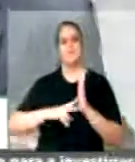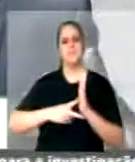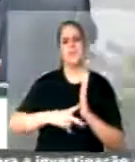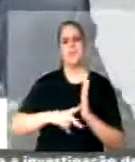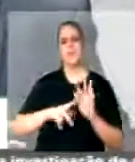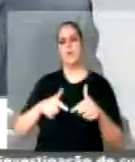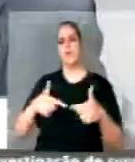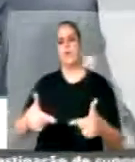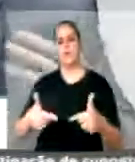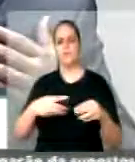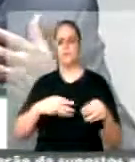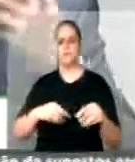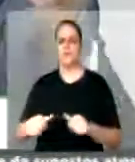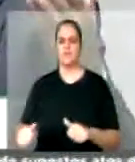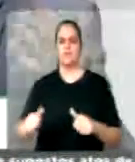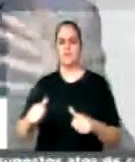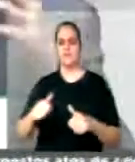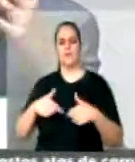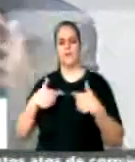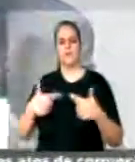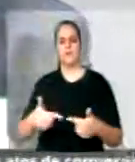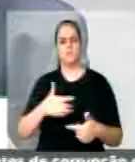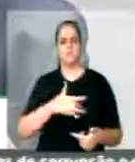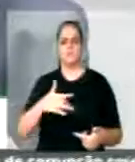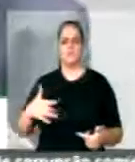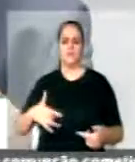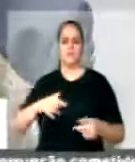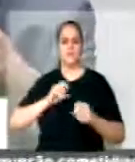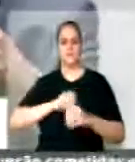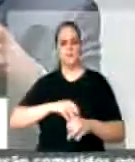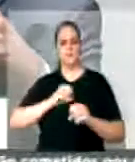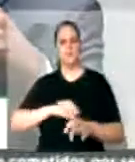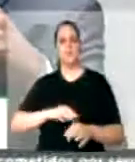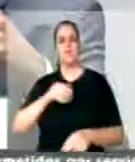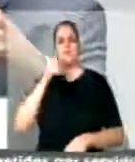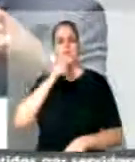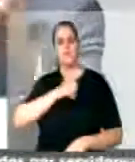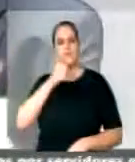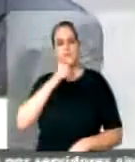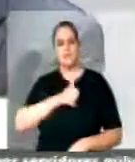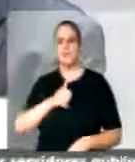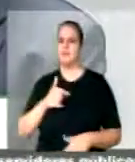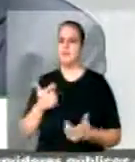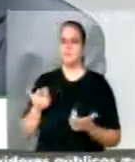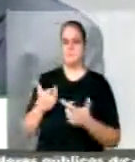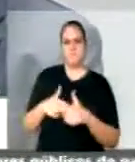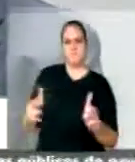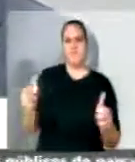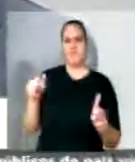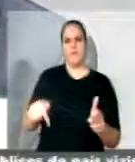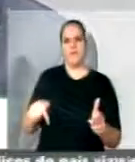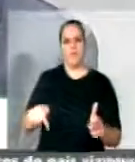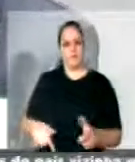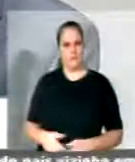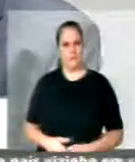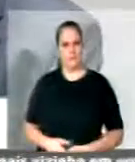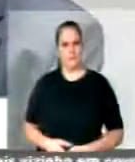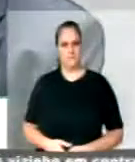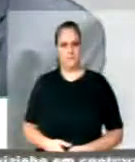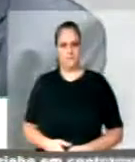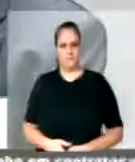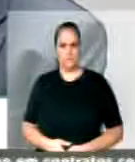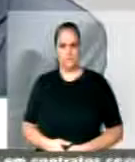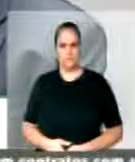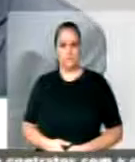terra, a luta do movimento de moradia, de saúde, educação, as mulheres estão na frente de uma sociedade onde as mulheres são maioria. Portanto, Vossa